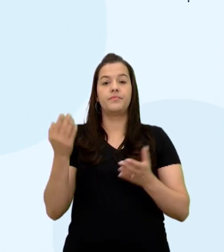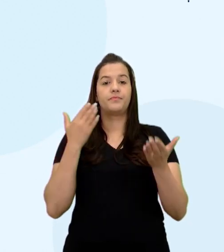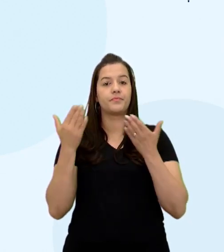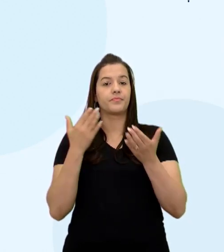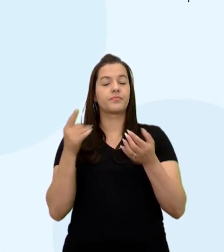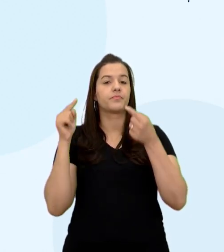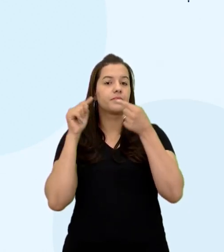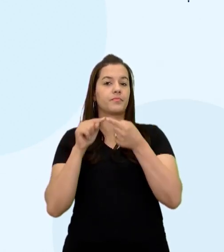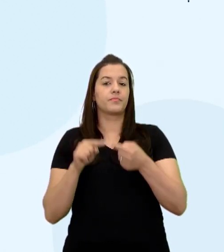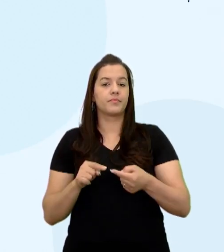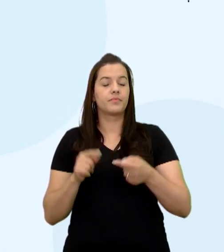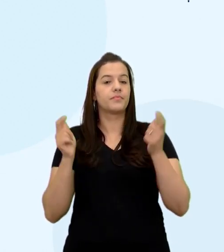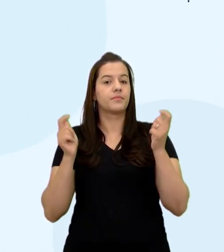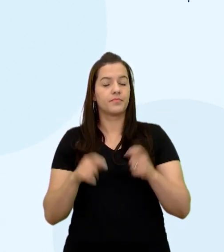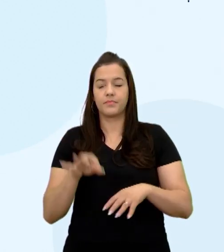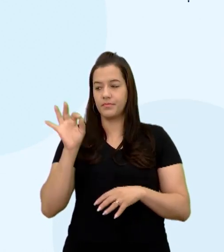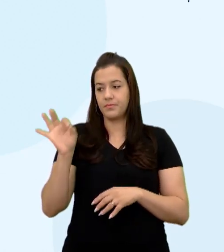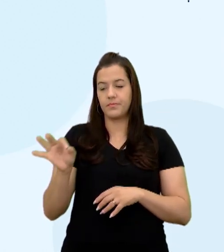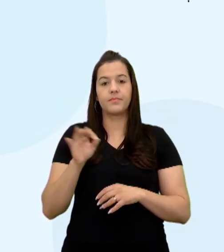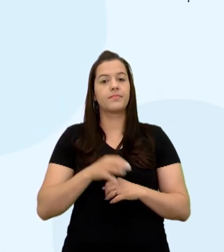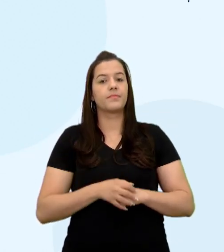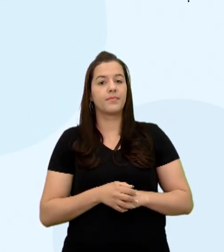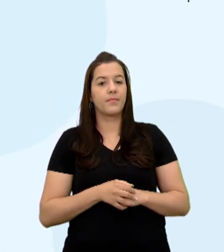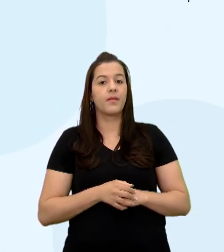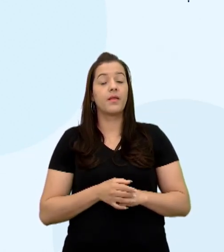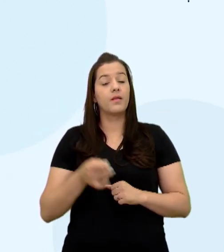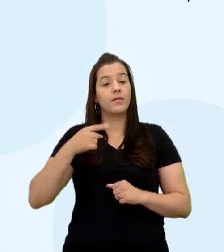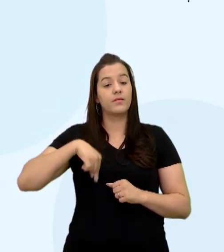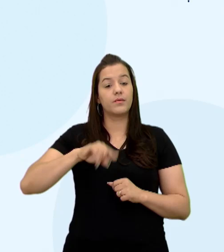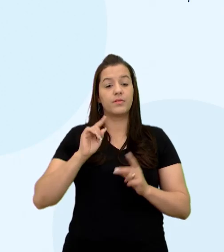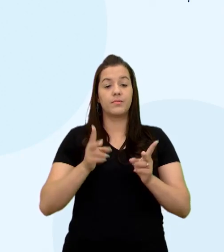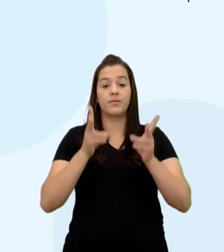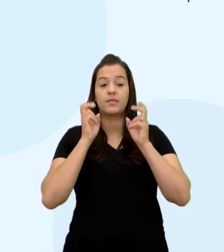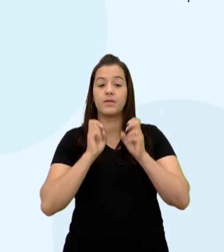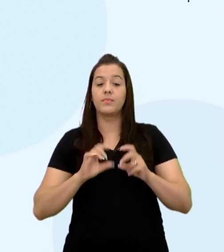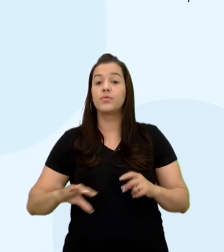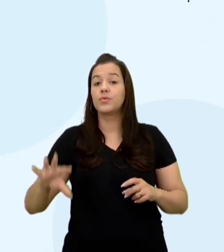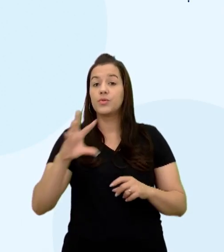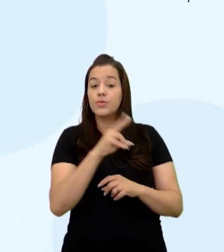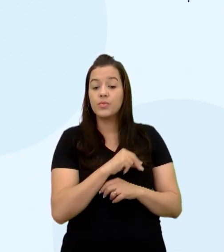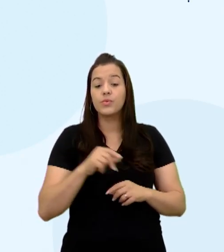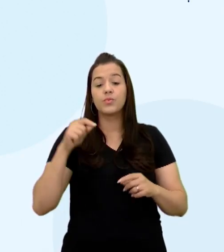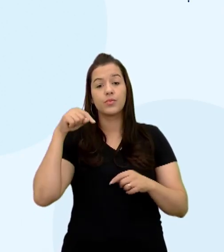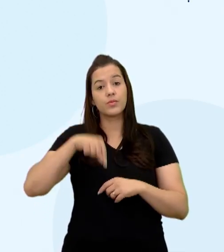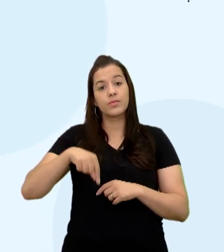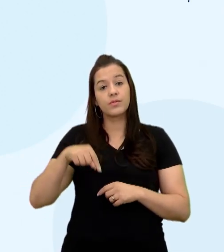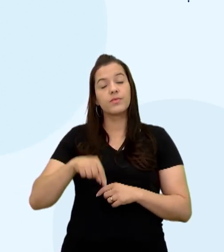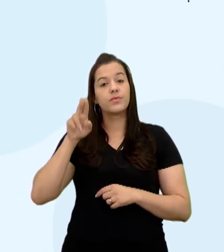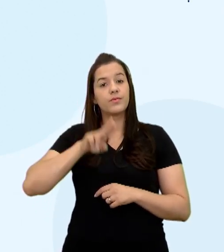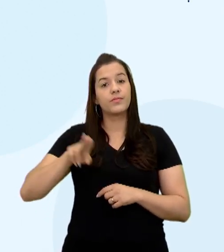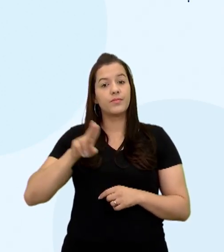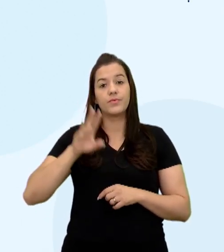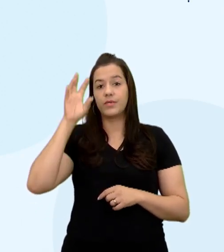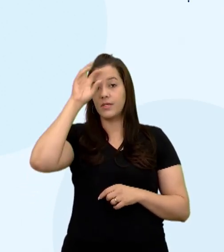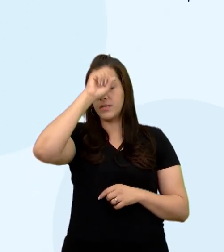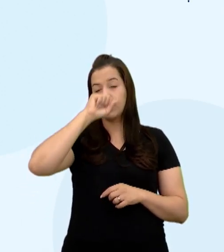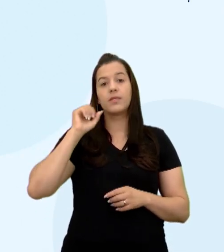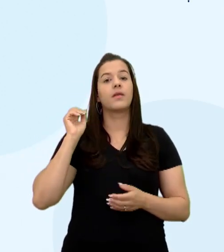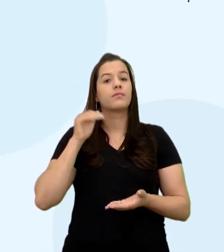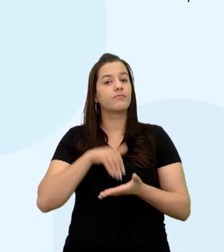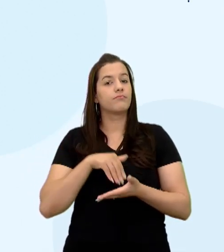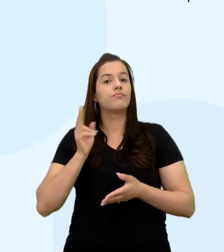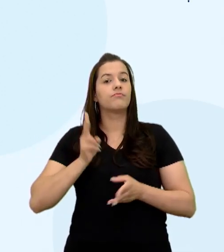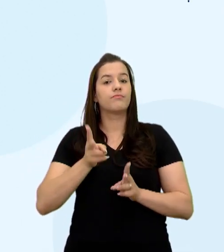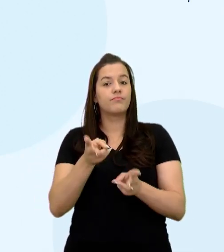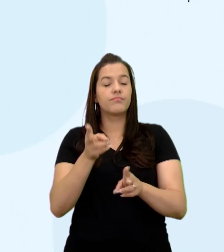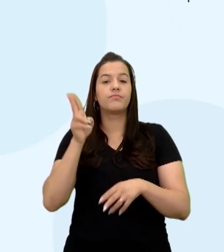Tony? Exatamente. Olha que legal isso aí, né, Osmar? Né? A gente percebe que tudo que a gente viu esse ano, a gente ainda está usando, né? Verdade. A gente não parou de